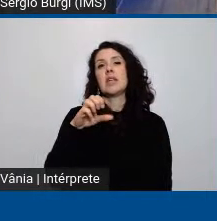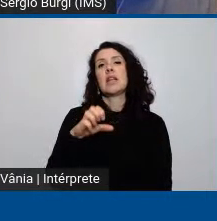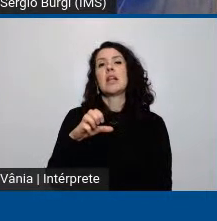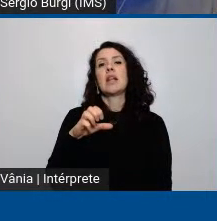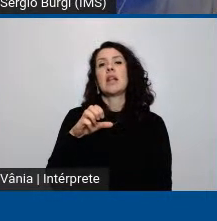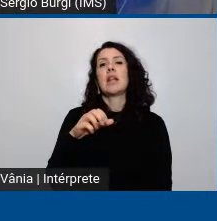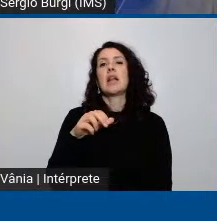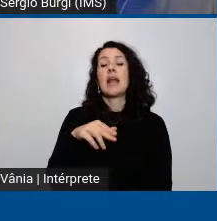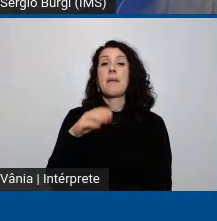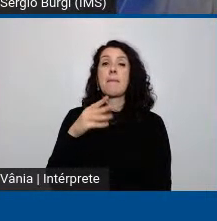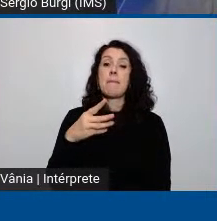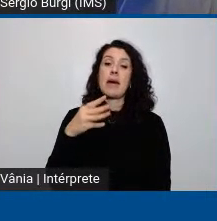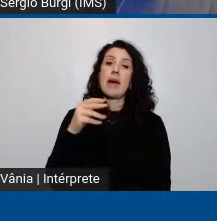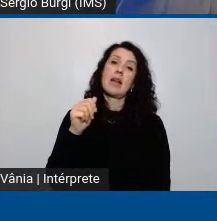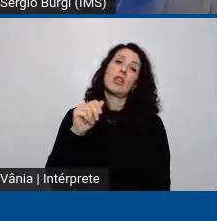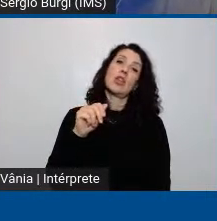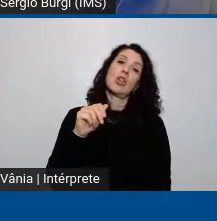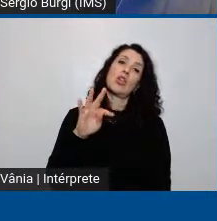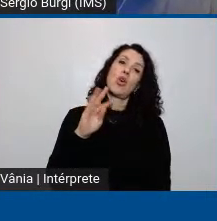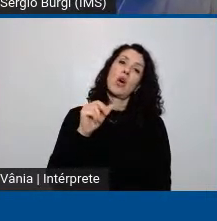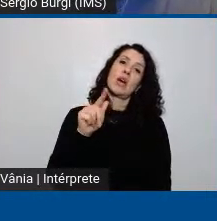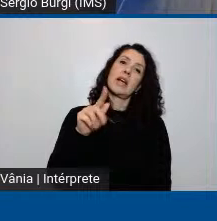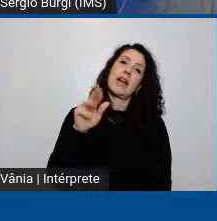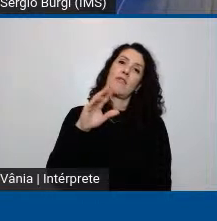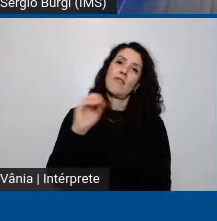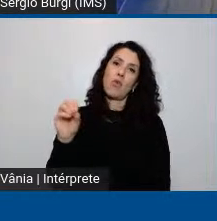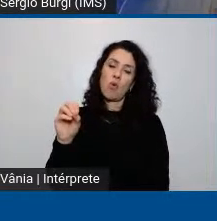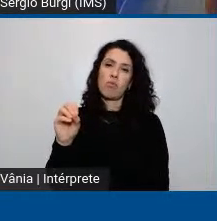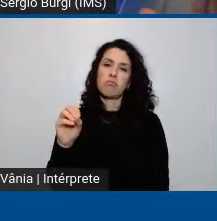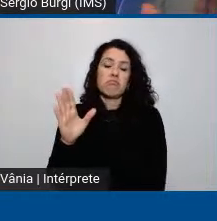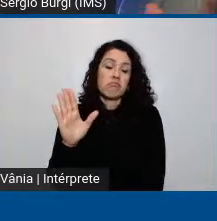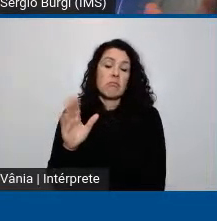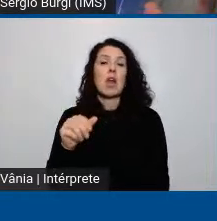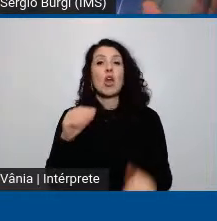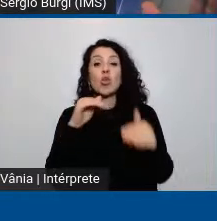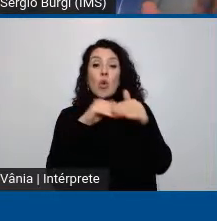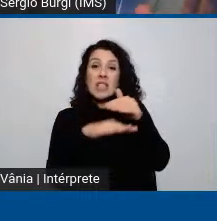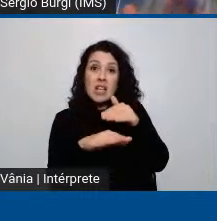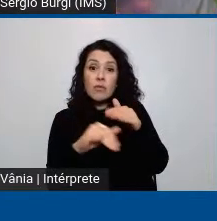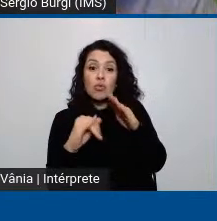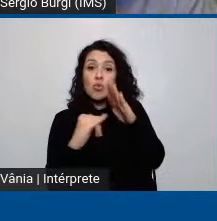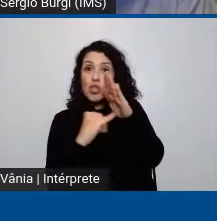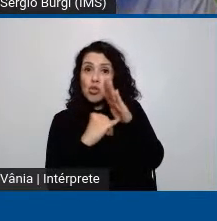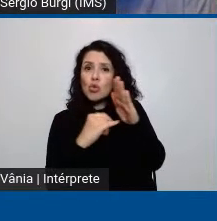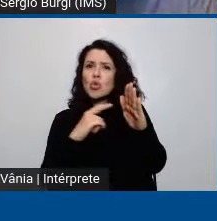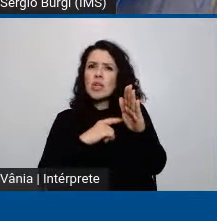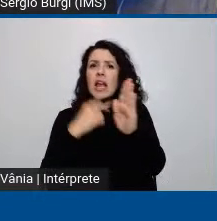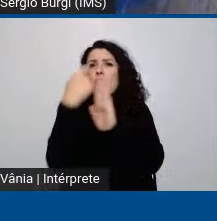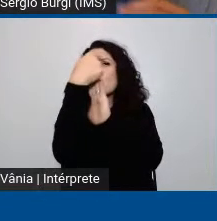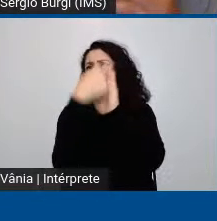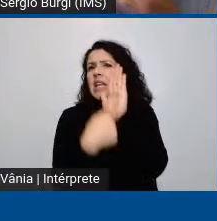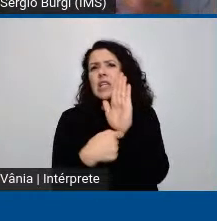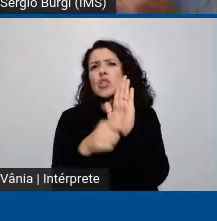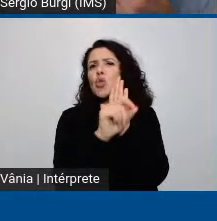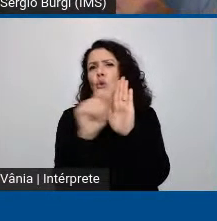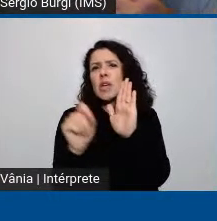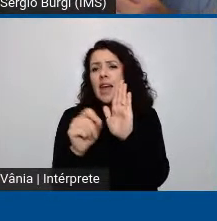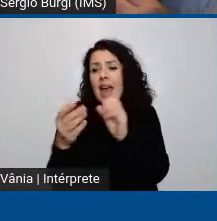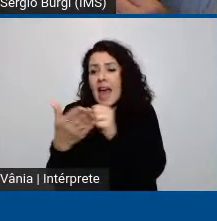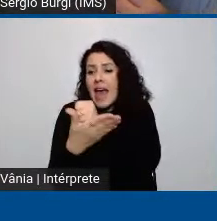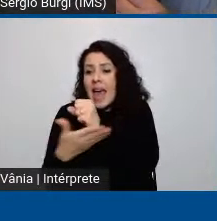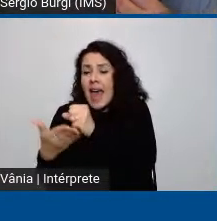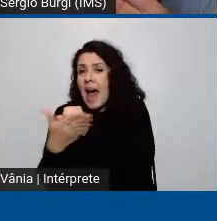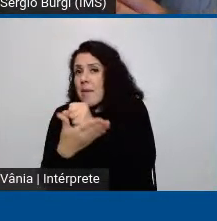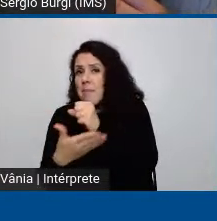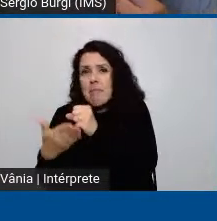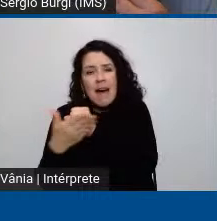do Instituto, há um documento datiloscrito que é basicamente a base para o que está